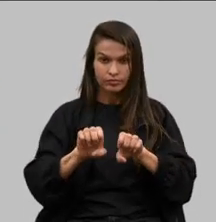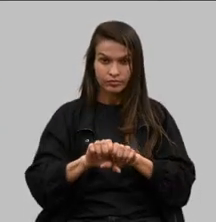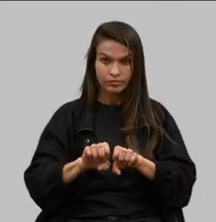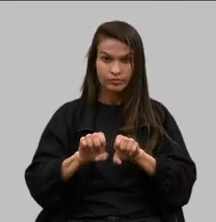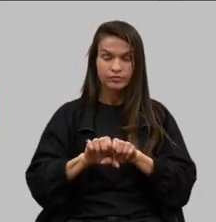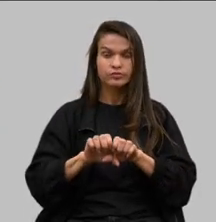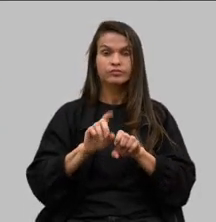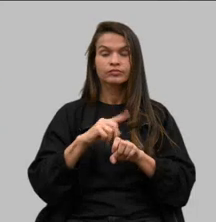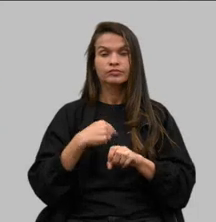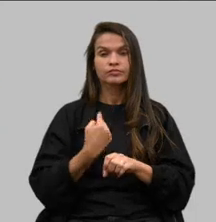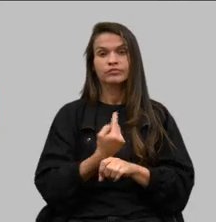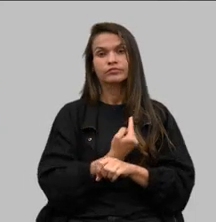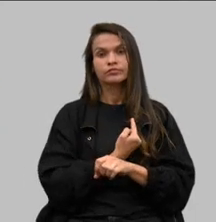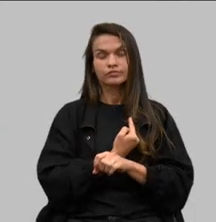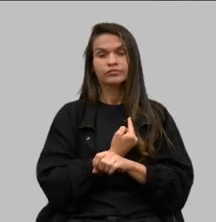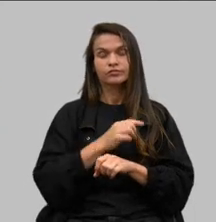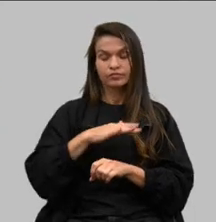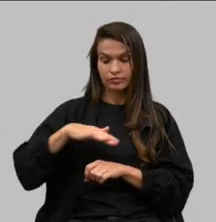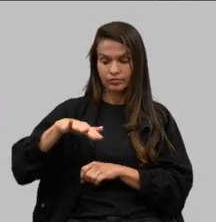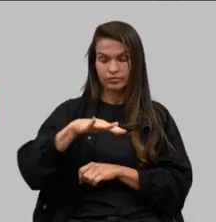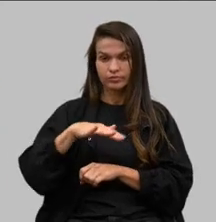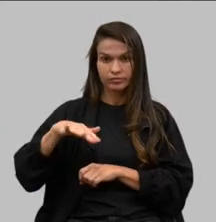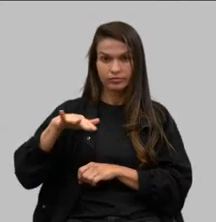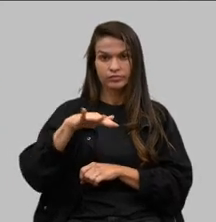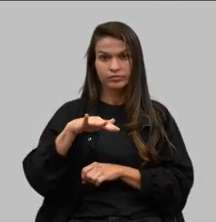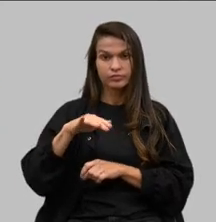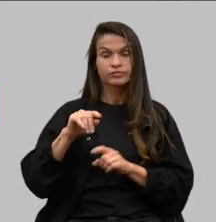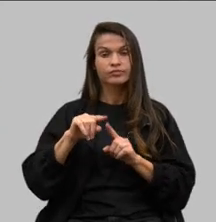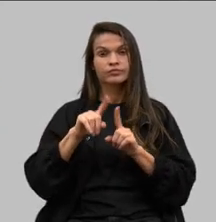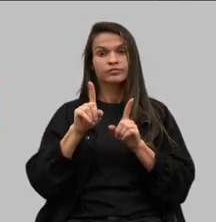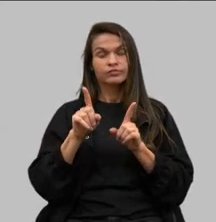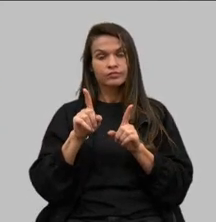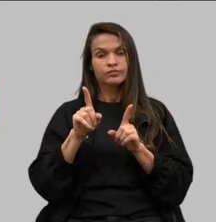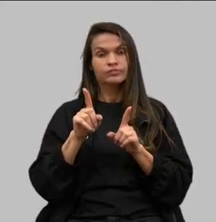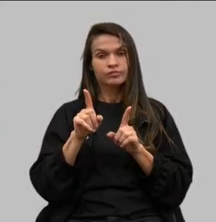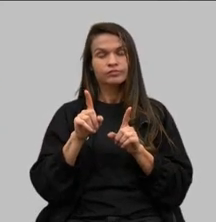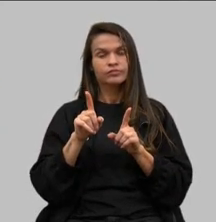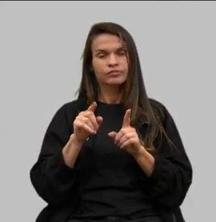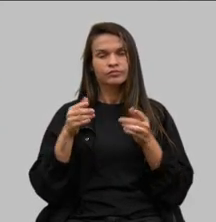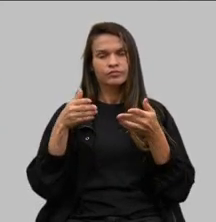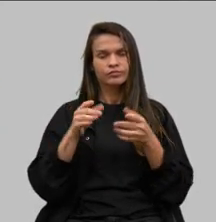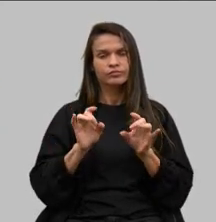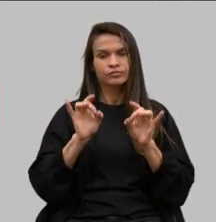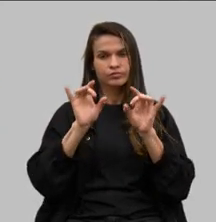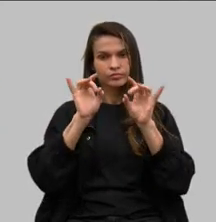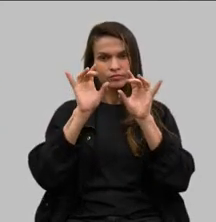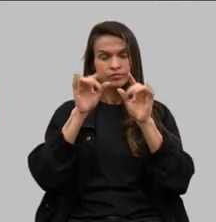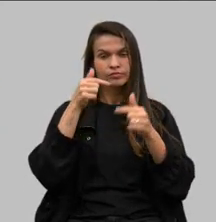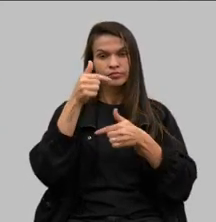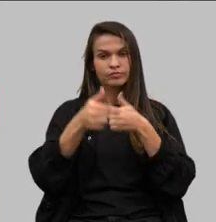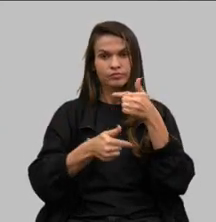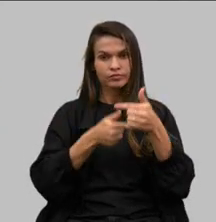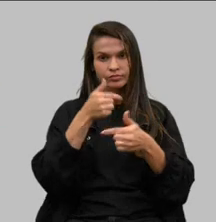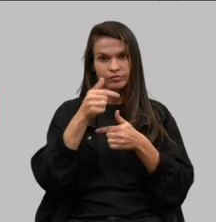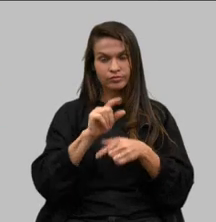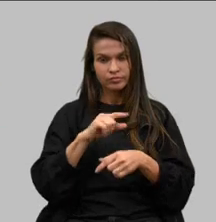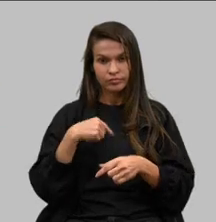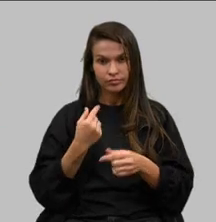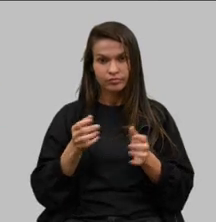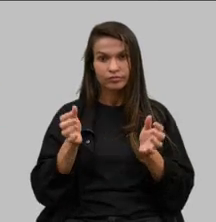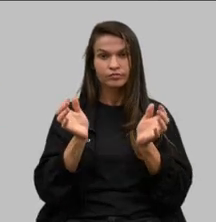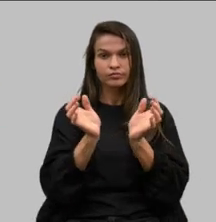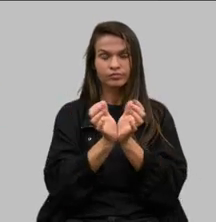das nossas regionais Mas isso passa especialmente por condições de trabalho à nossa equipe